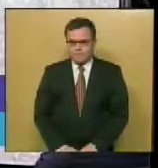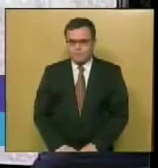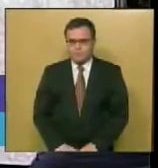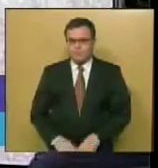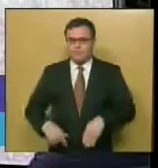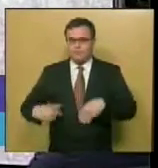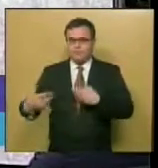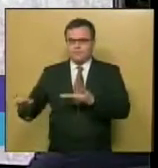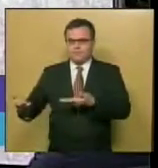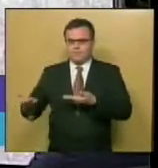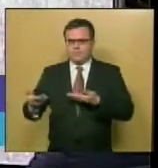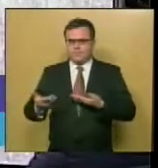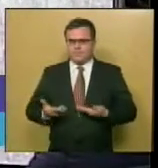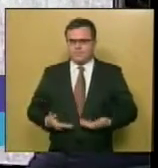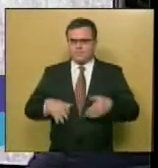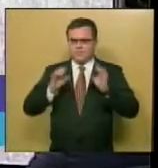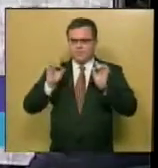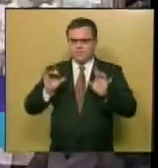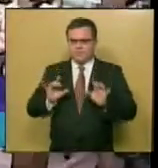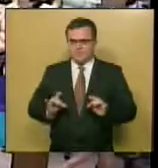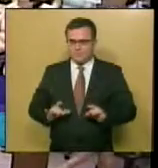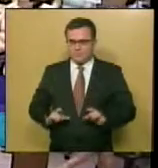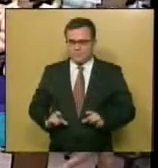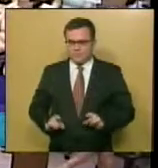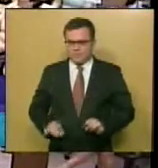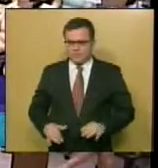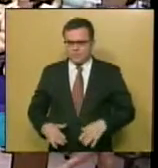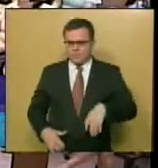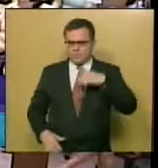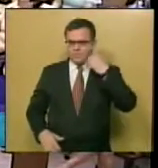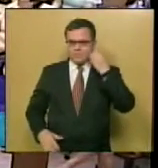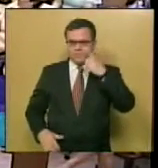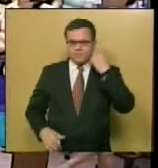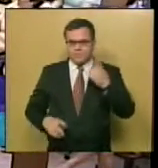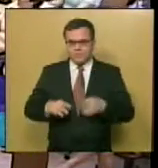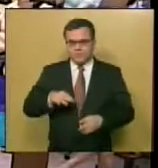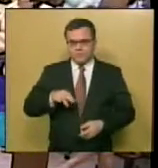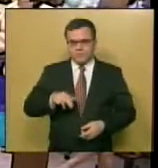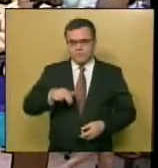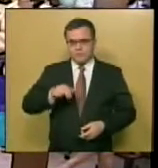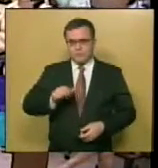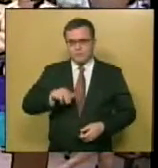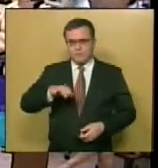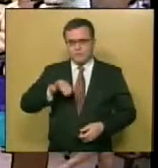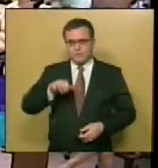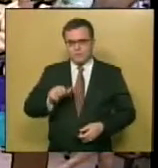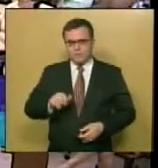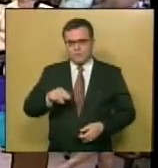Convidamos a excelentíssima senhora deputada Maria Mendonça.